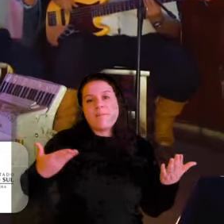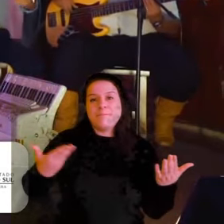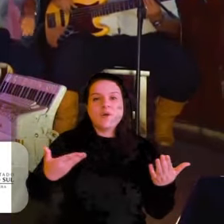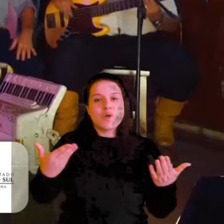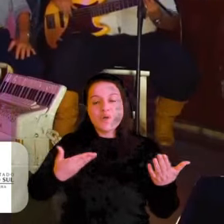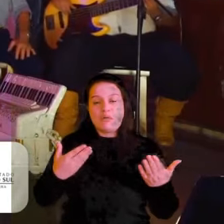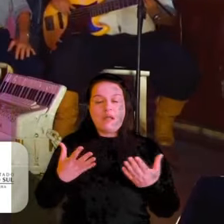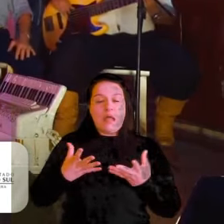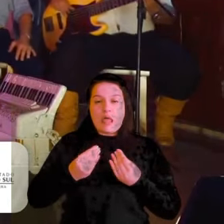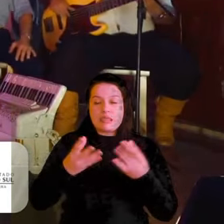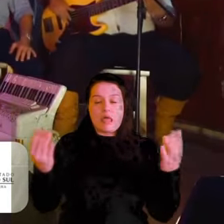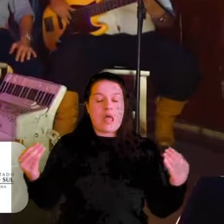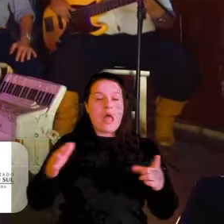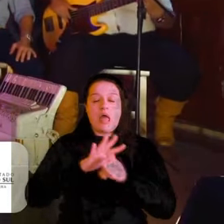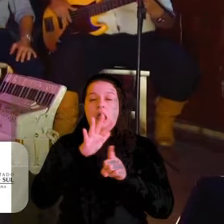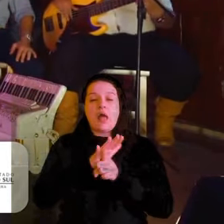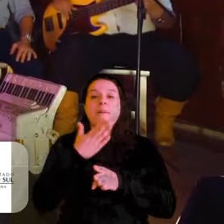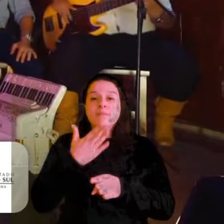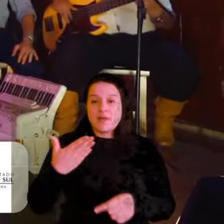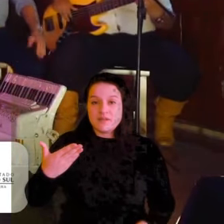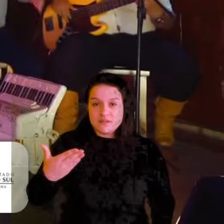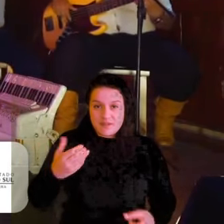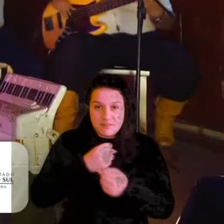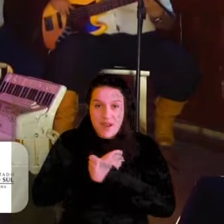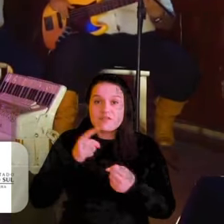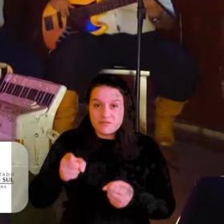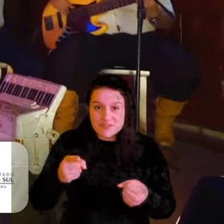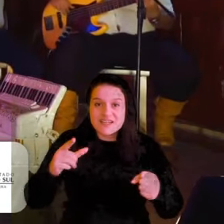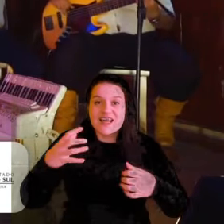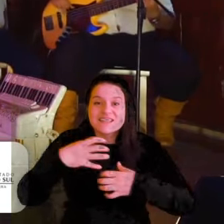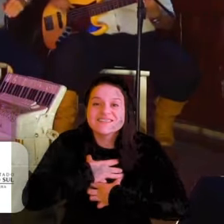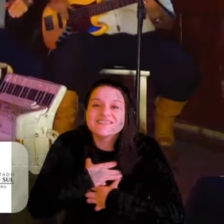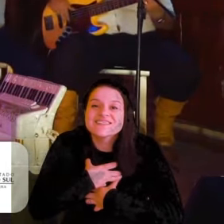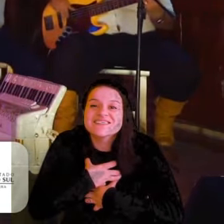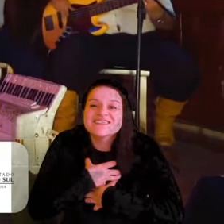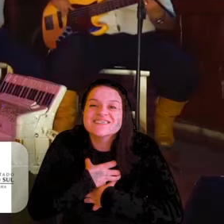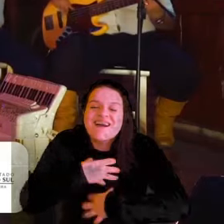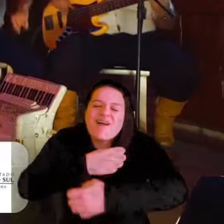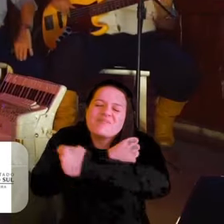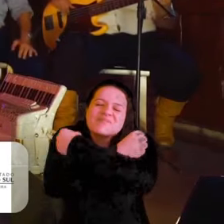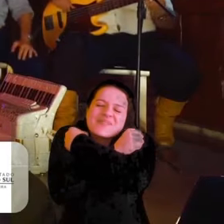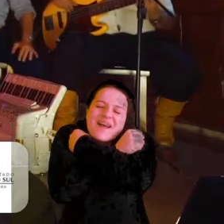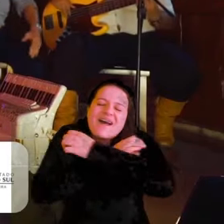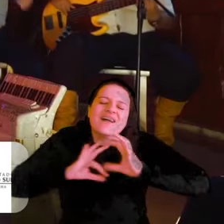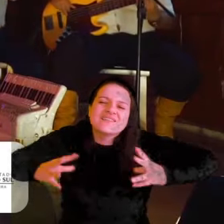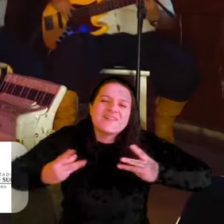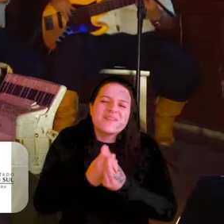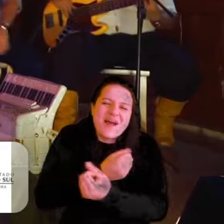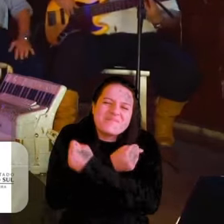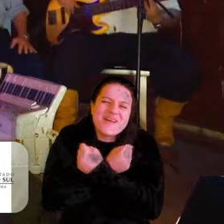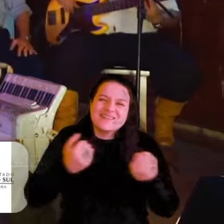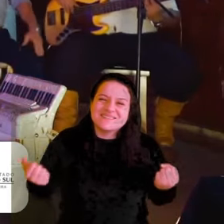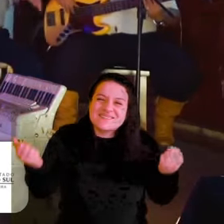Meus amigos, é muita gente pedindo um abraço. Mas você que é fã e amigo do Bordoneio, sinta-se abraçado pela